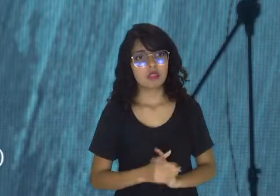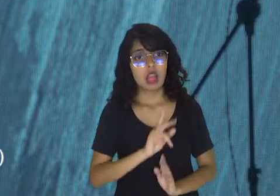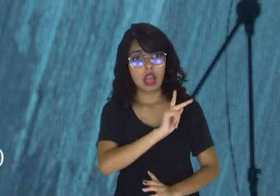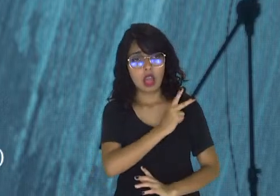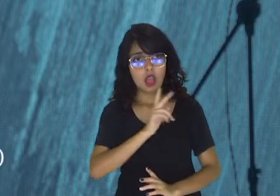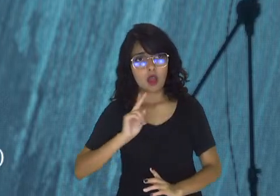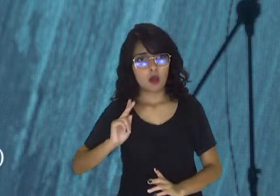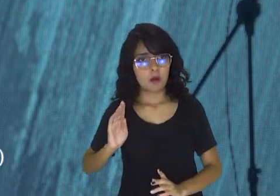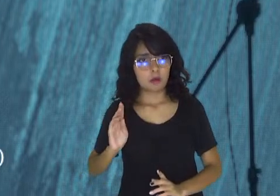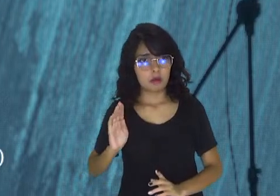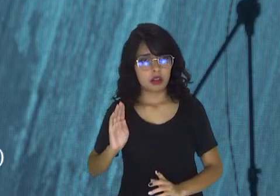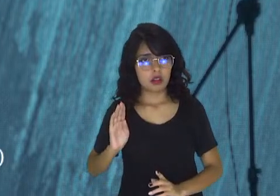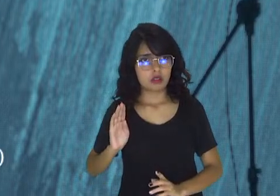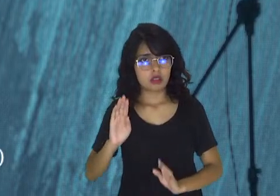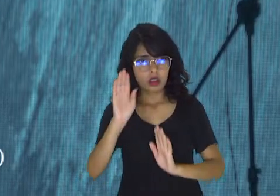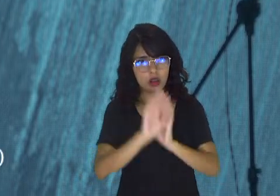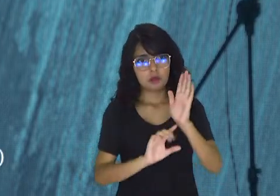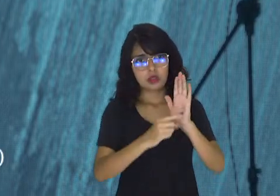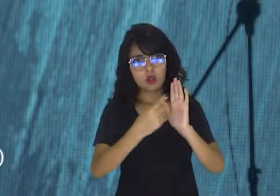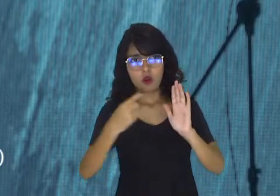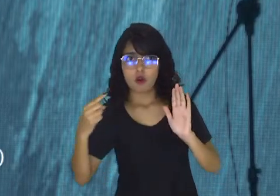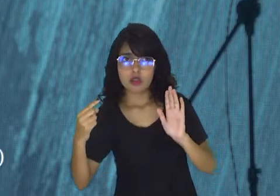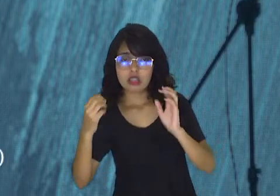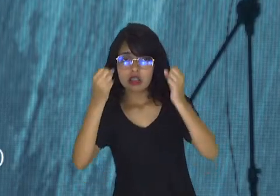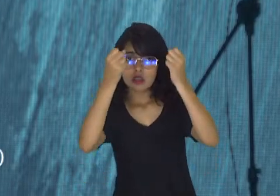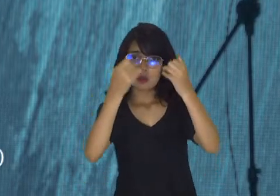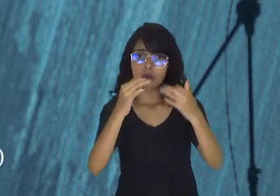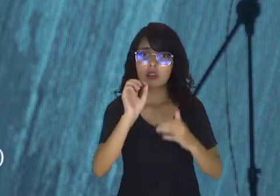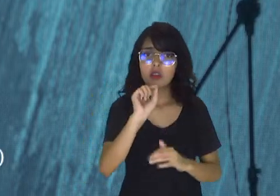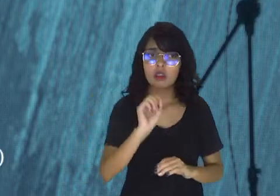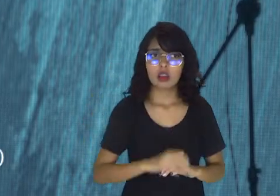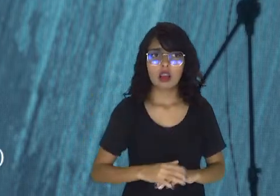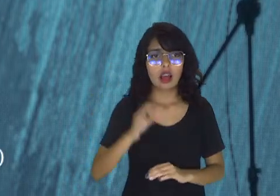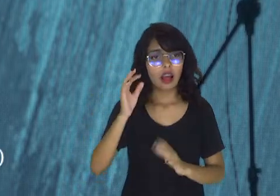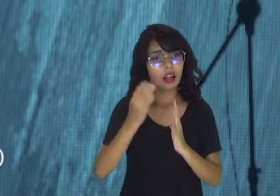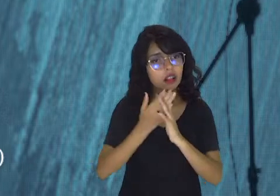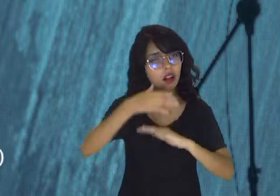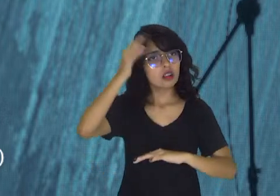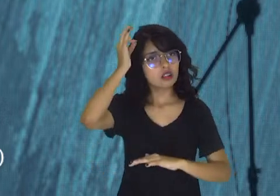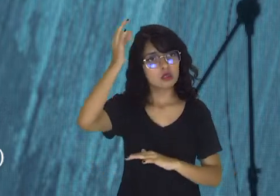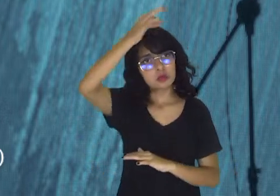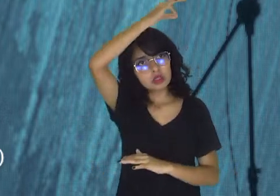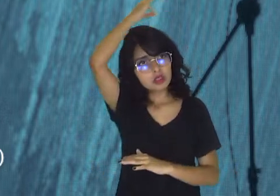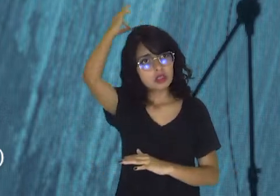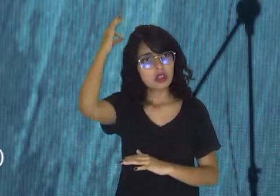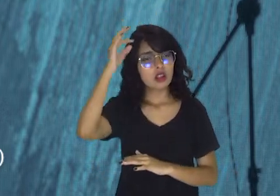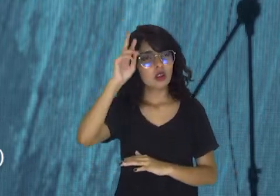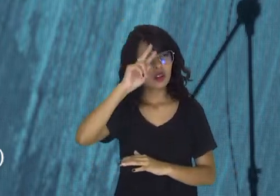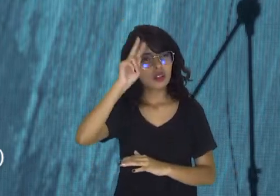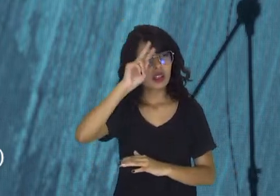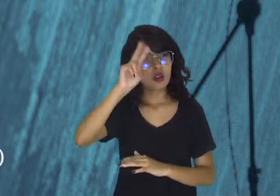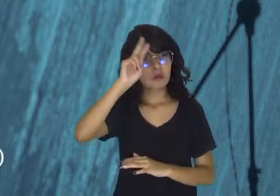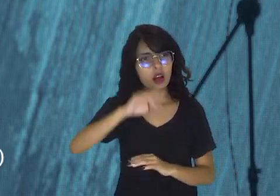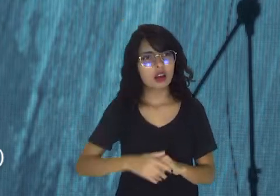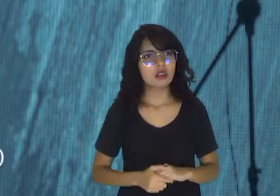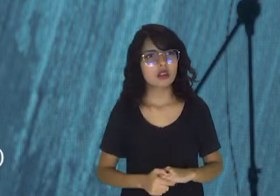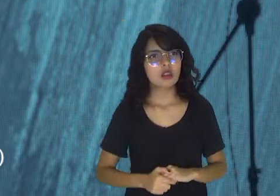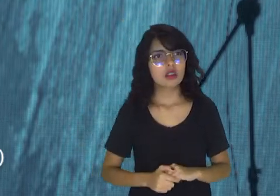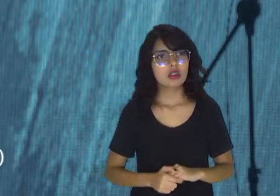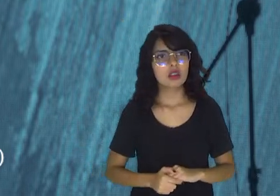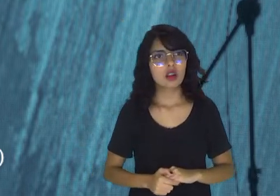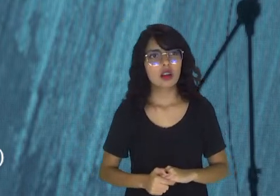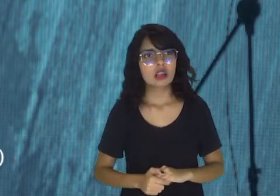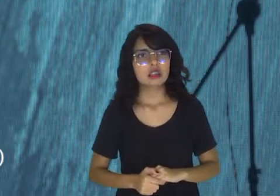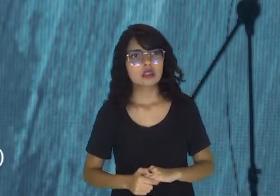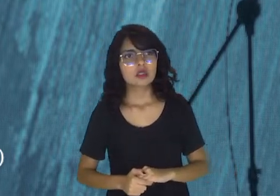destinado pelo Espírito Santo a nos lembrar dos irmãos do Velho Testamento que viviam pela fé apontando para